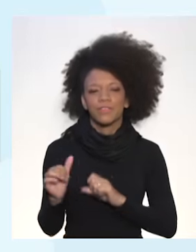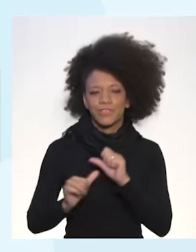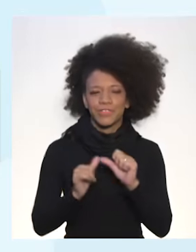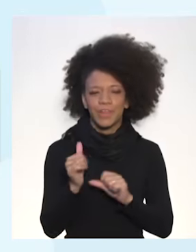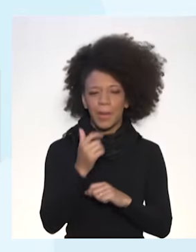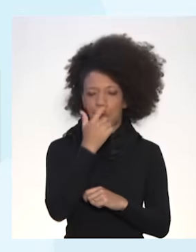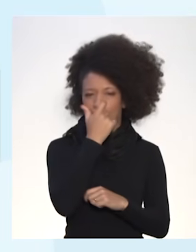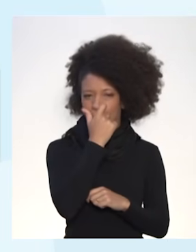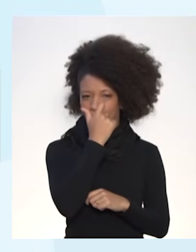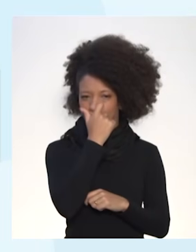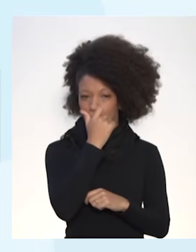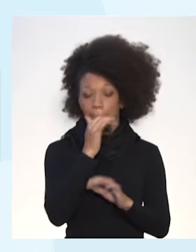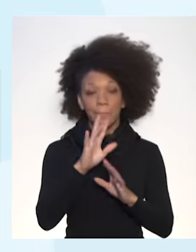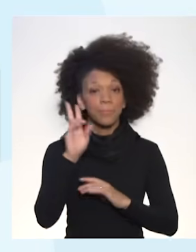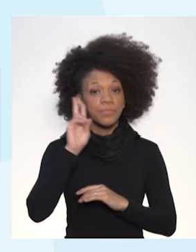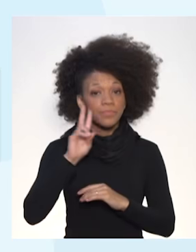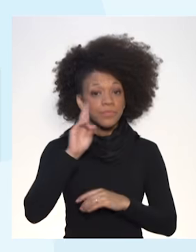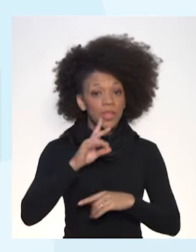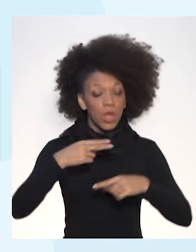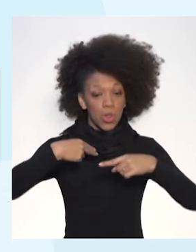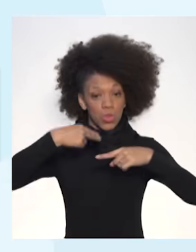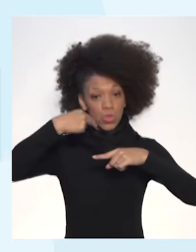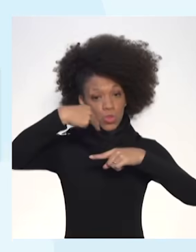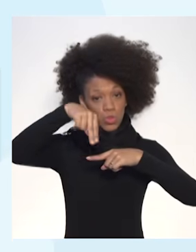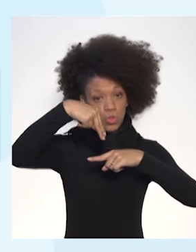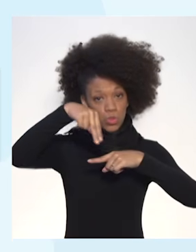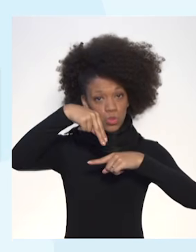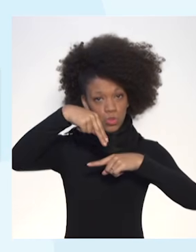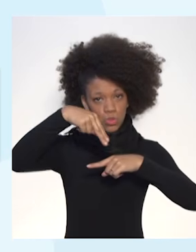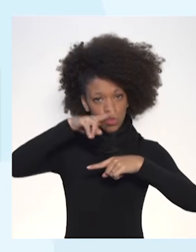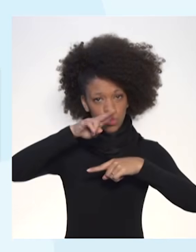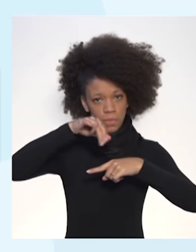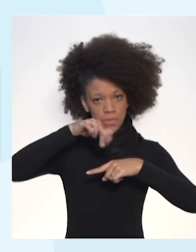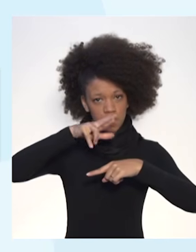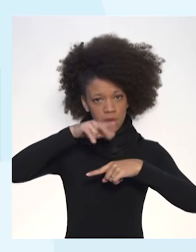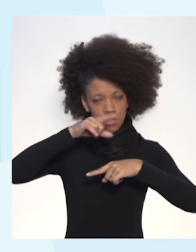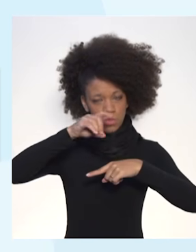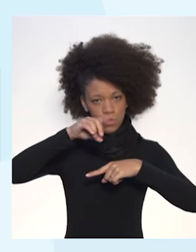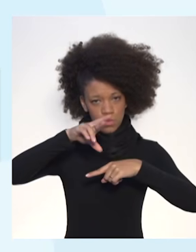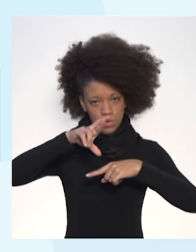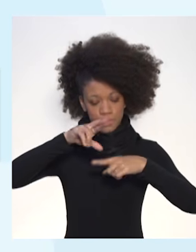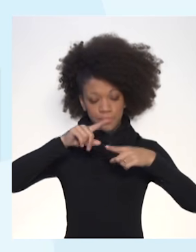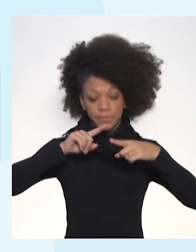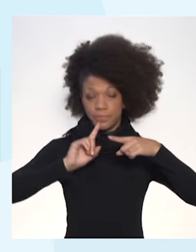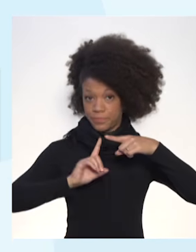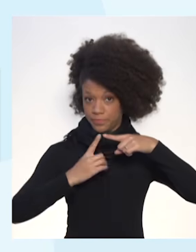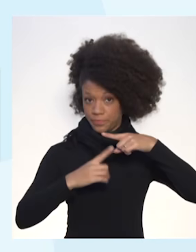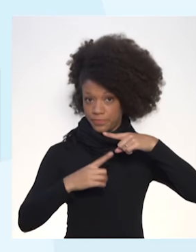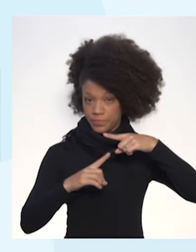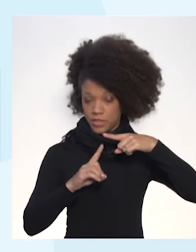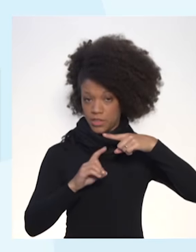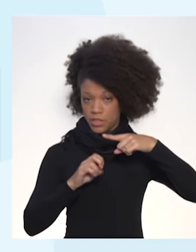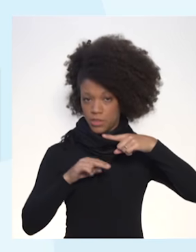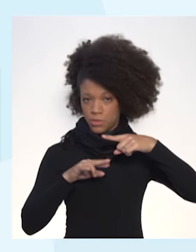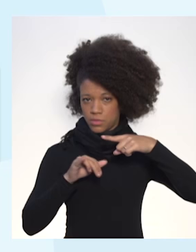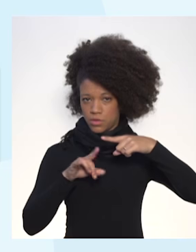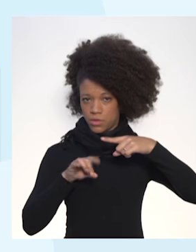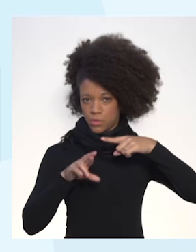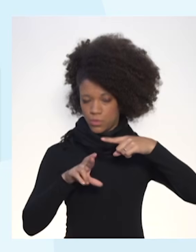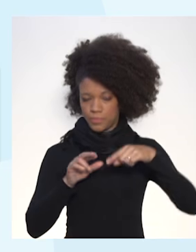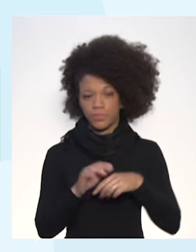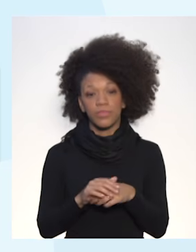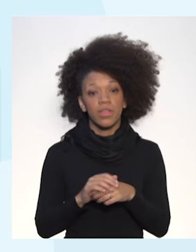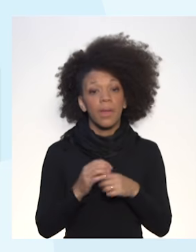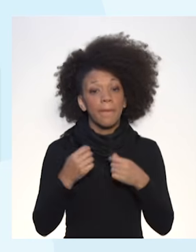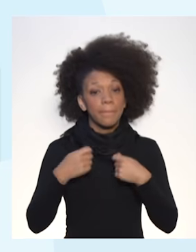ó, lembrando, né, que numerador, número de cima, e o denominador, número de baixo, deve ser dividido pelo mesmo valor.